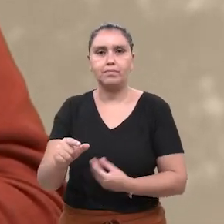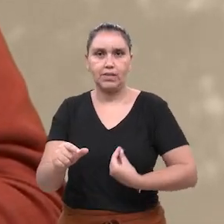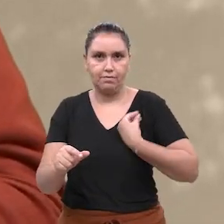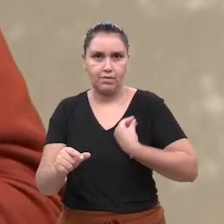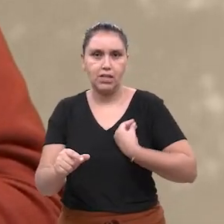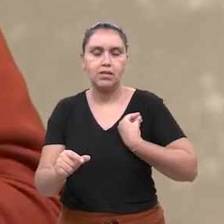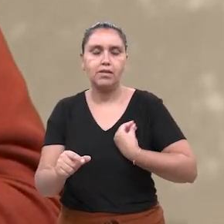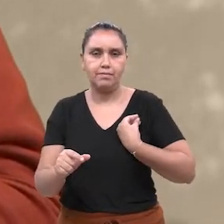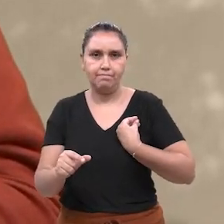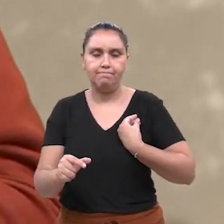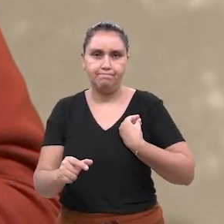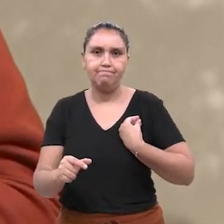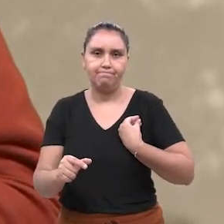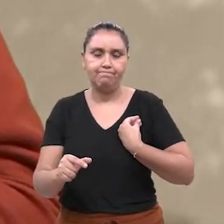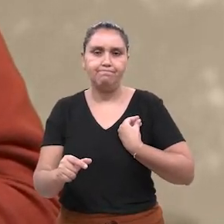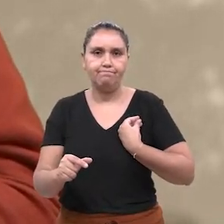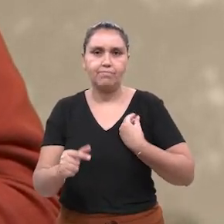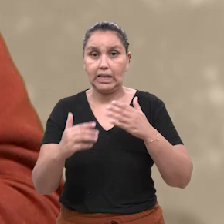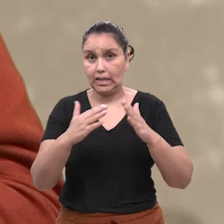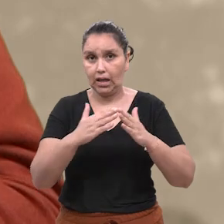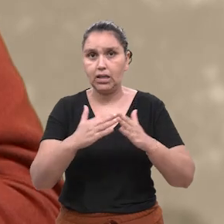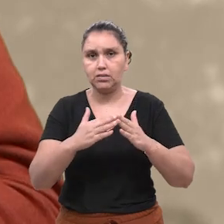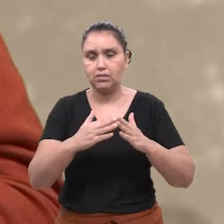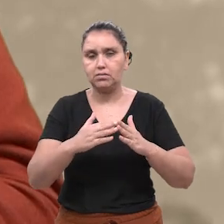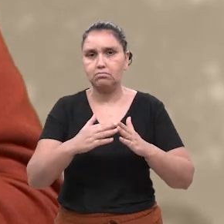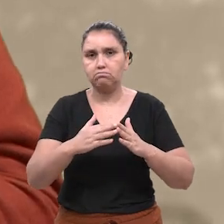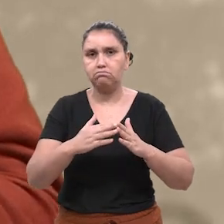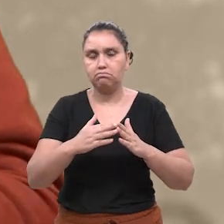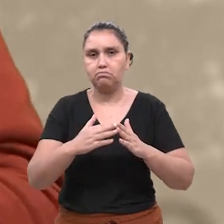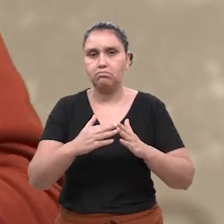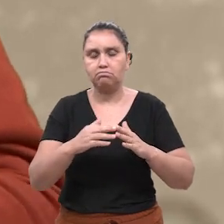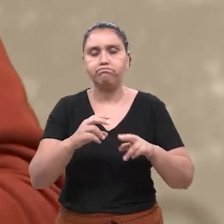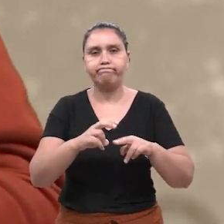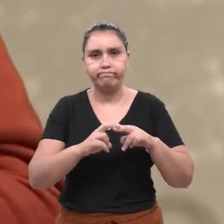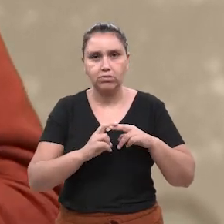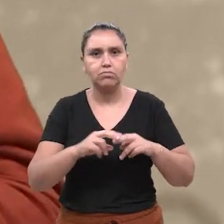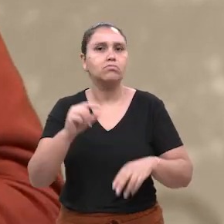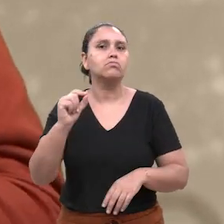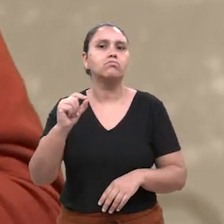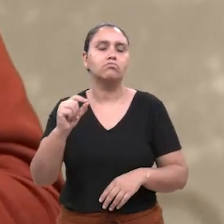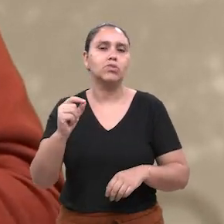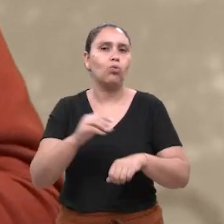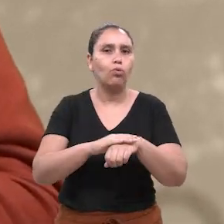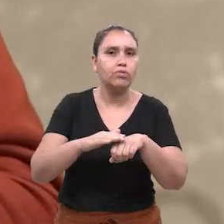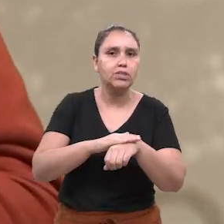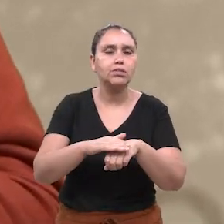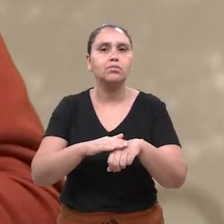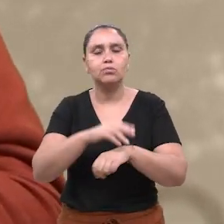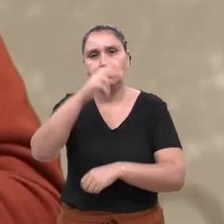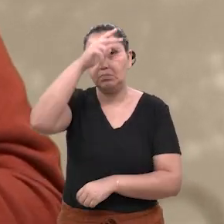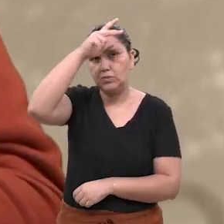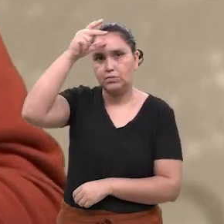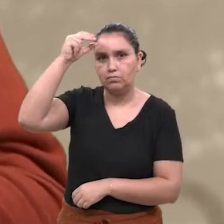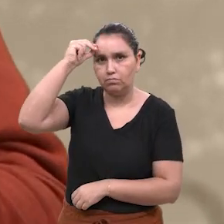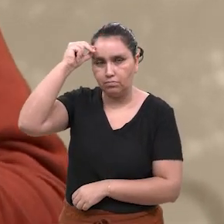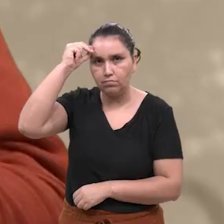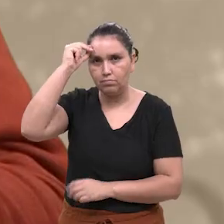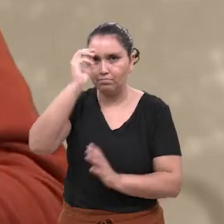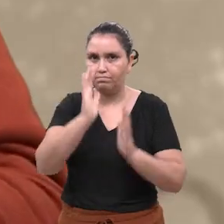tinha na época. Então a gente acabou sentando com o prefeito da época para que a gente